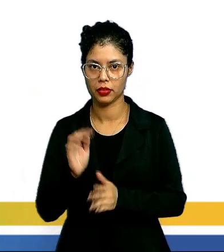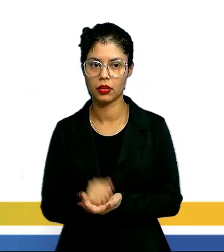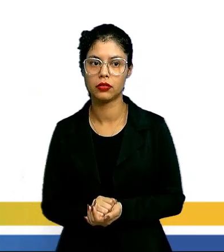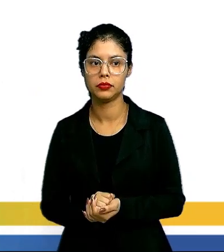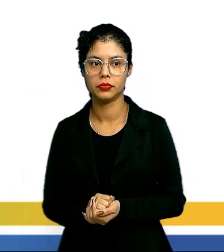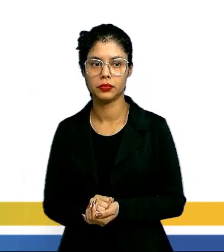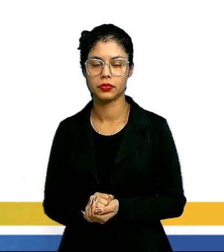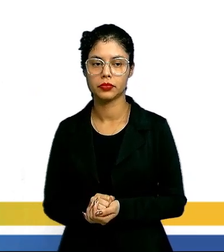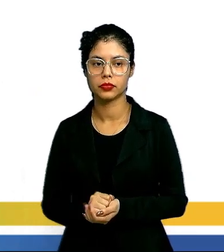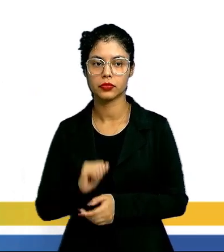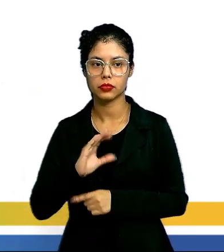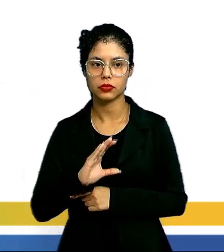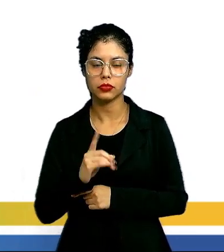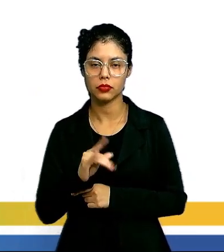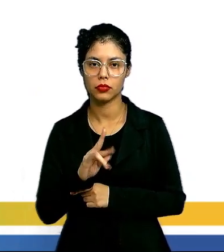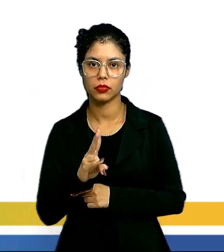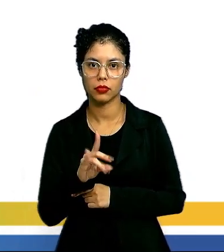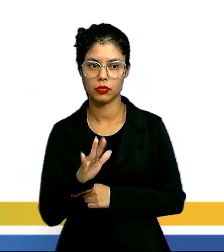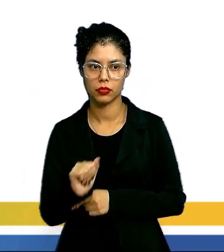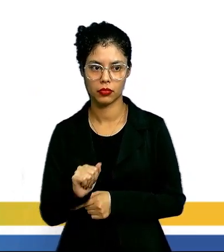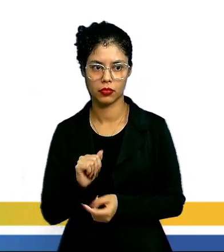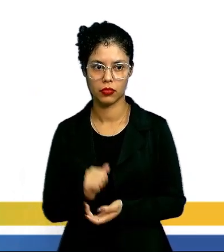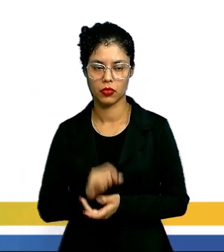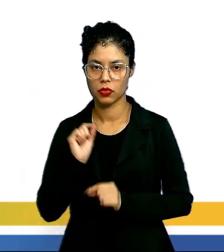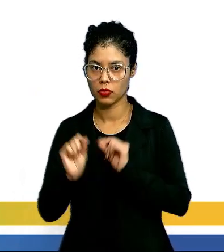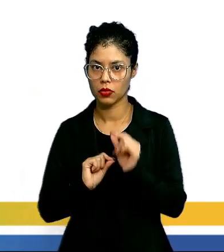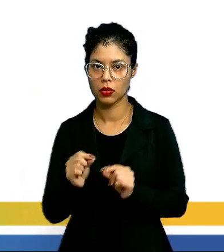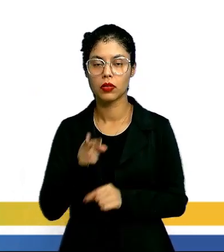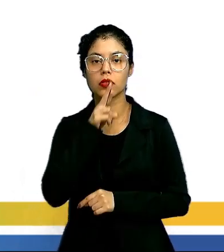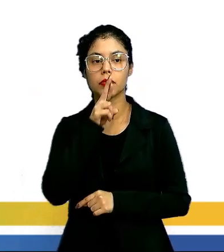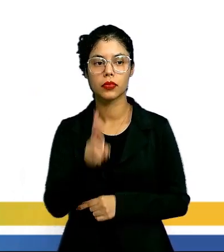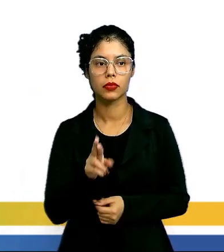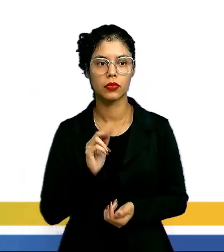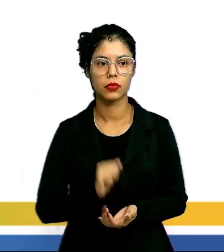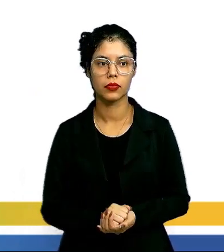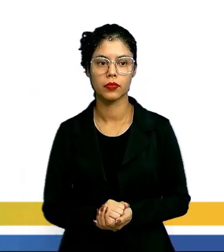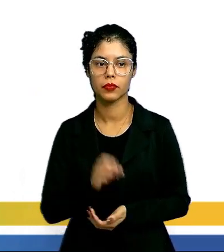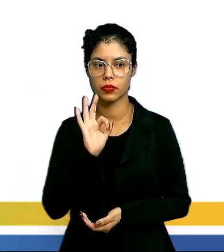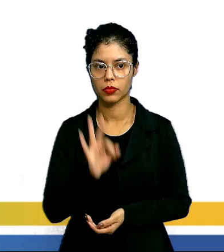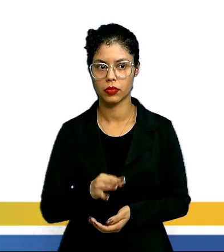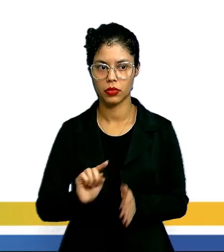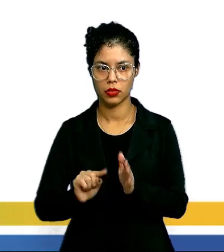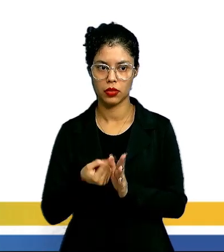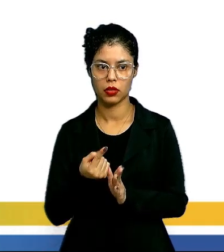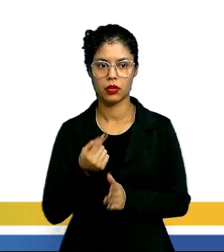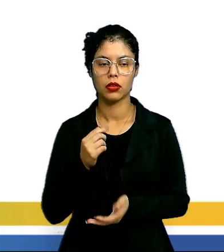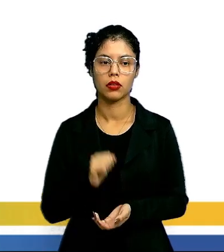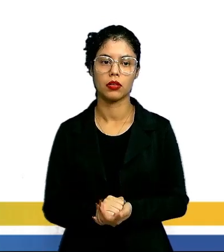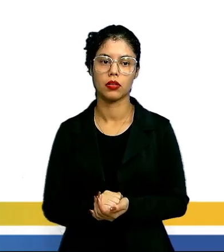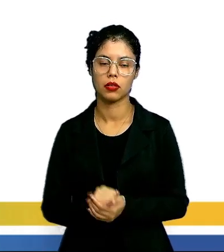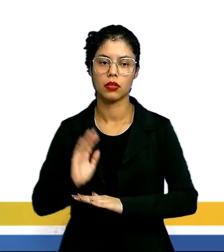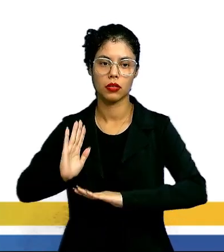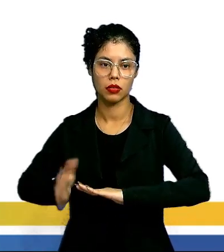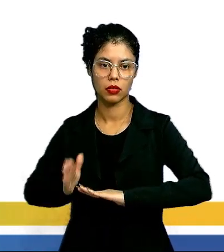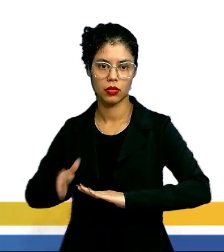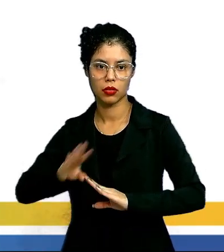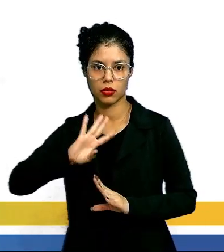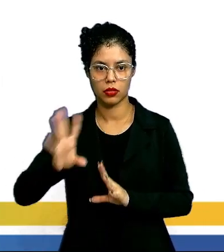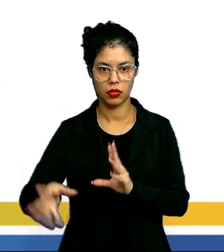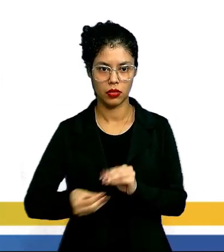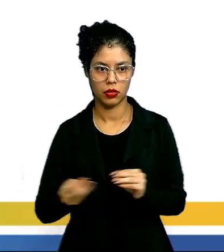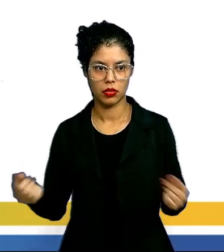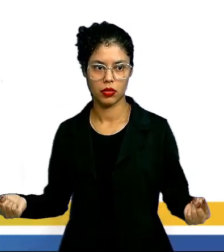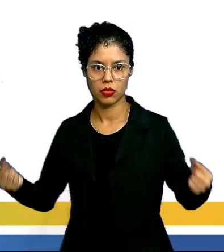aí, trecho do texto para comprovação de que a nossa resposta está correta. Uma feminilidade urbana